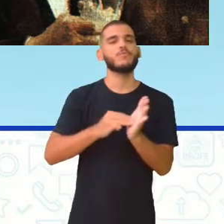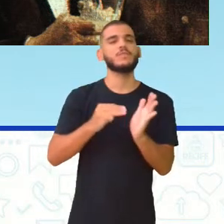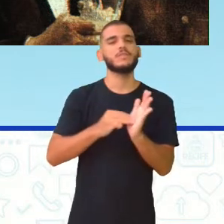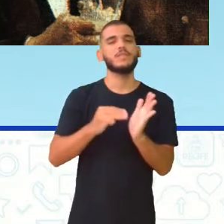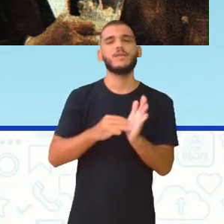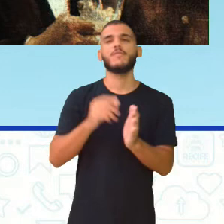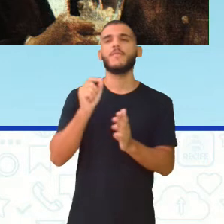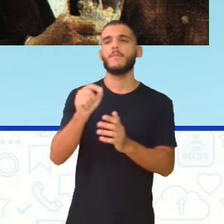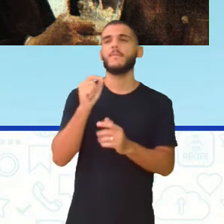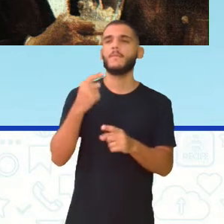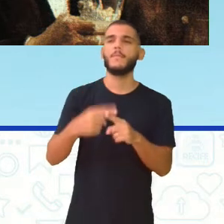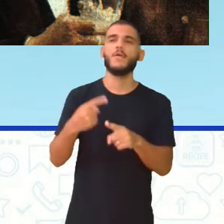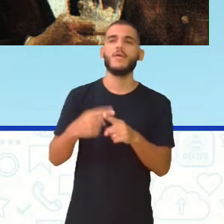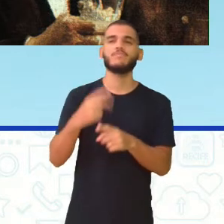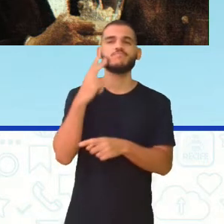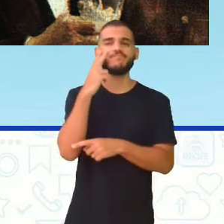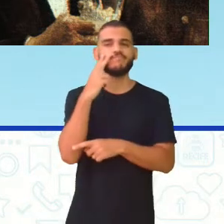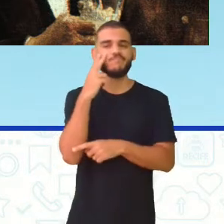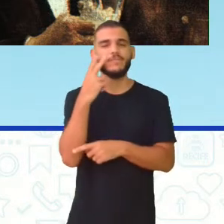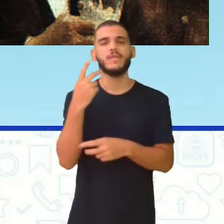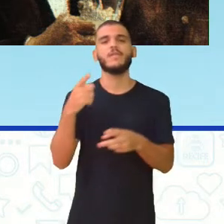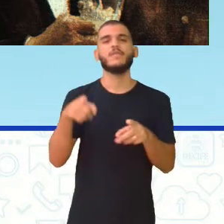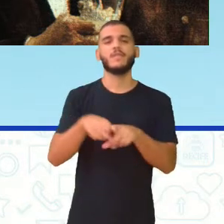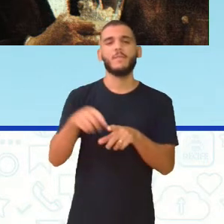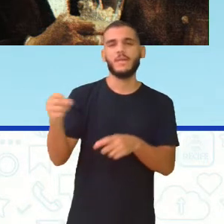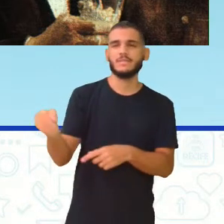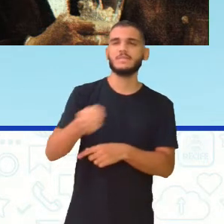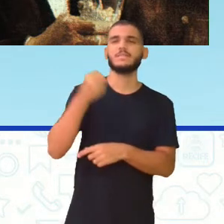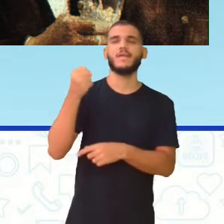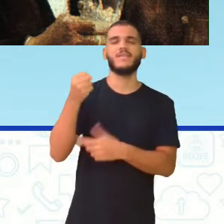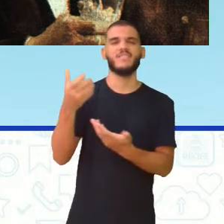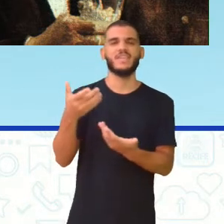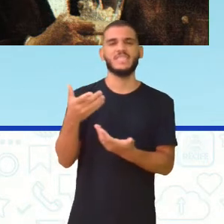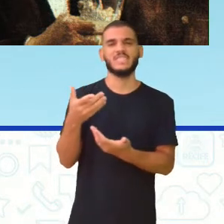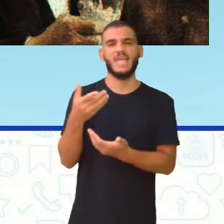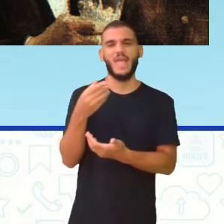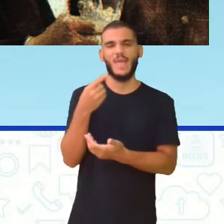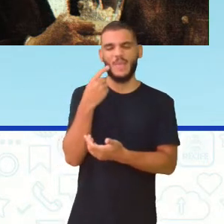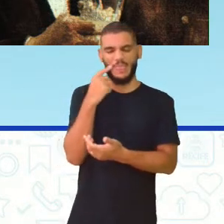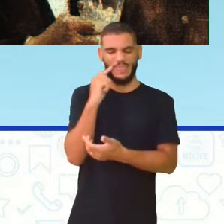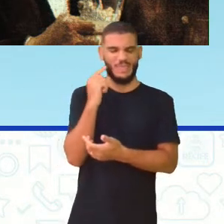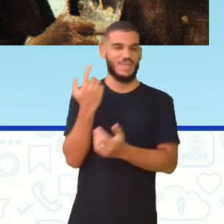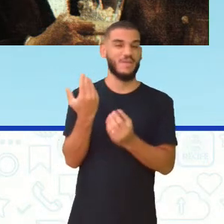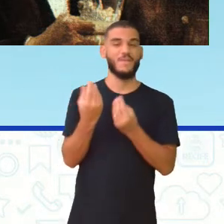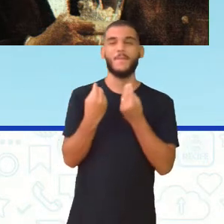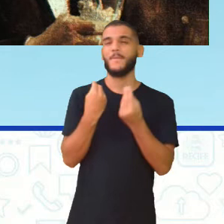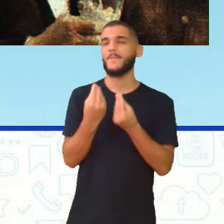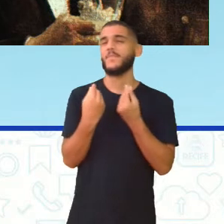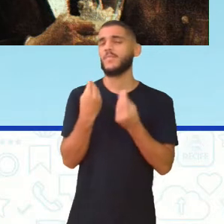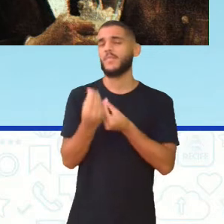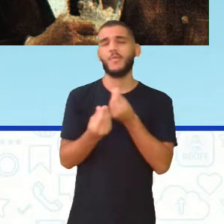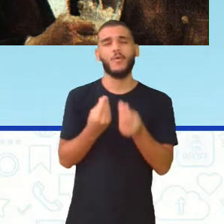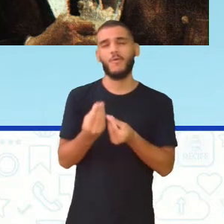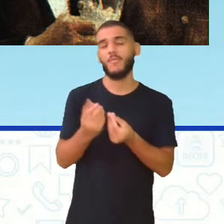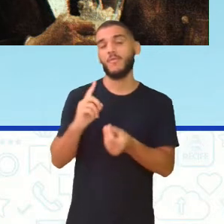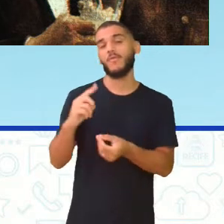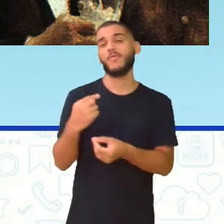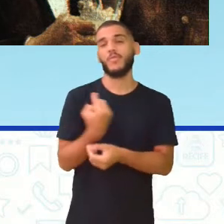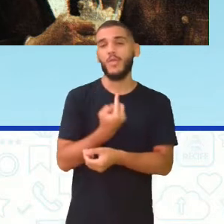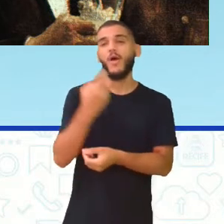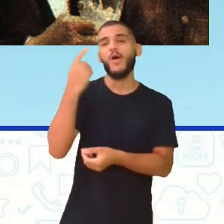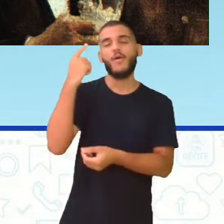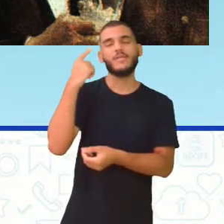sua descoberta é usada na conservação e asepsia de alimentos. Então, vocês vão ouvir ainda muito falar na questão